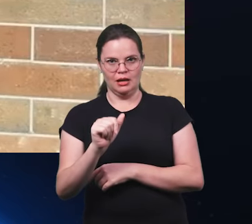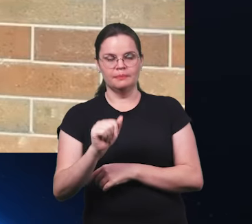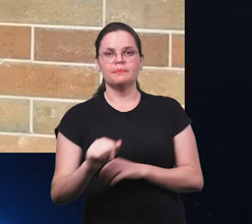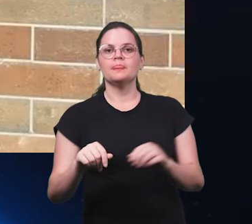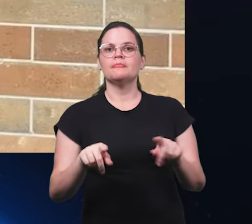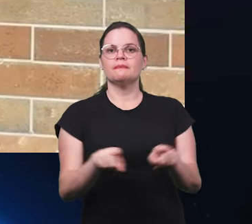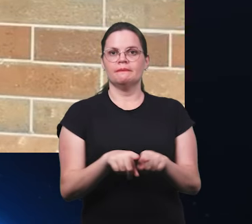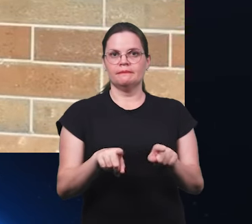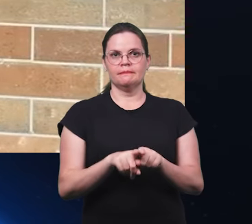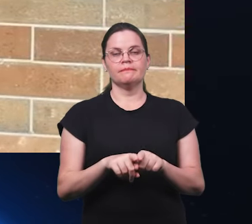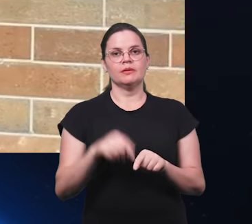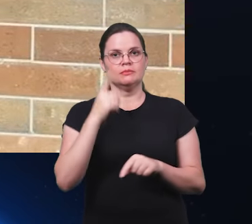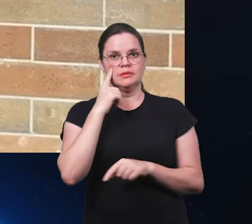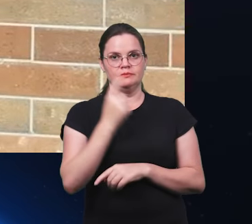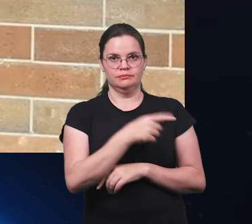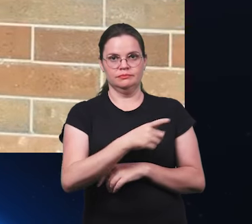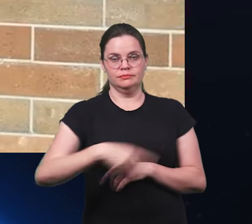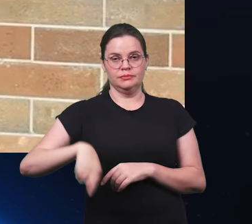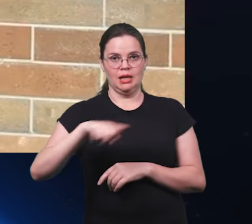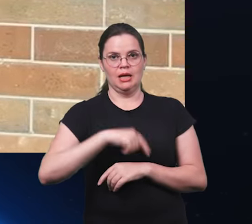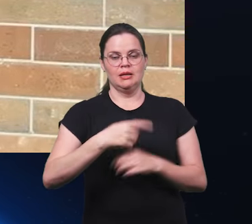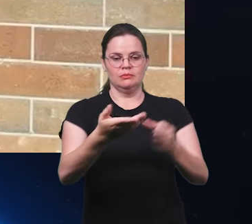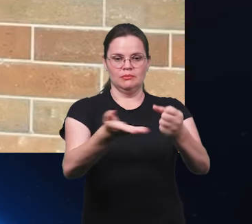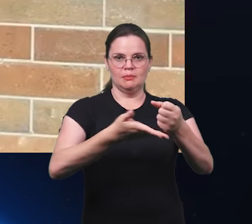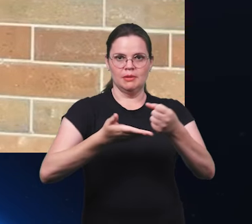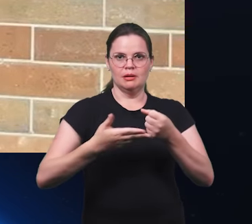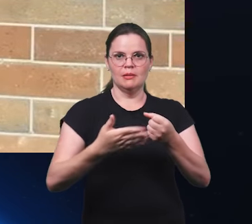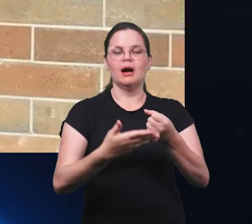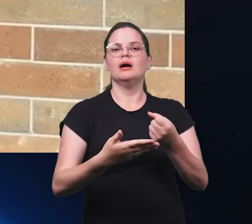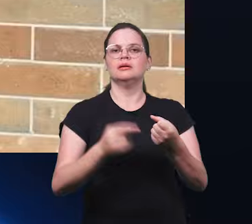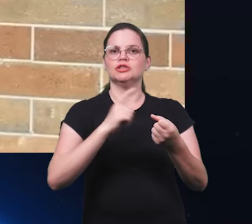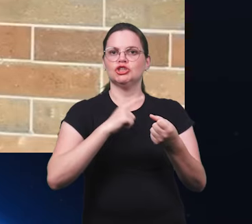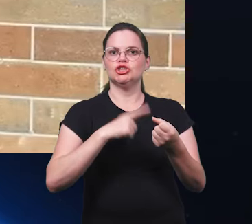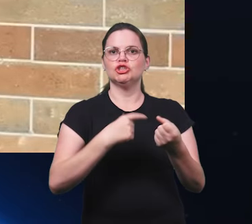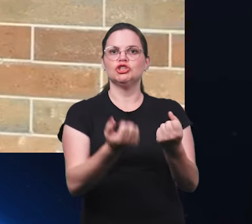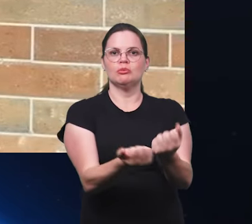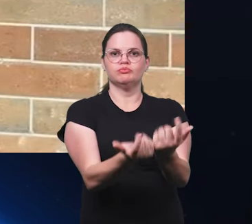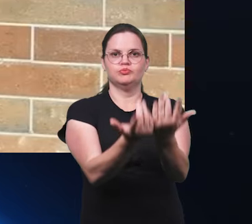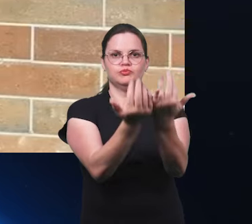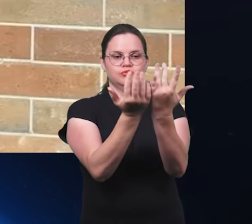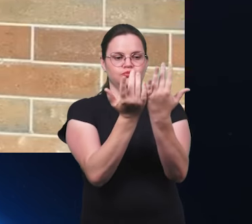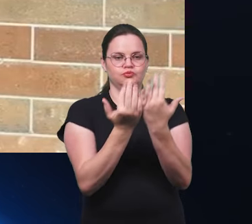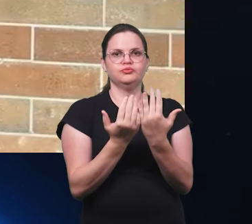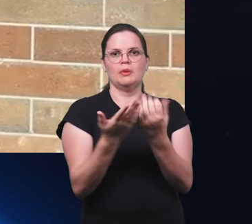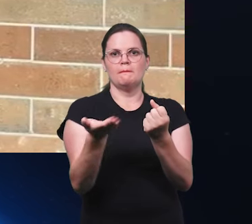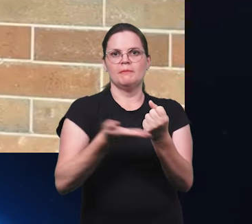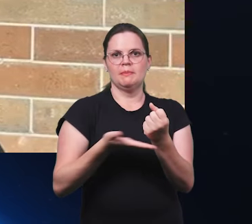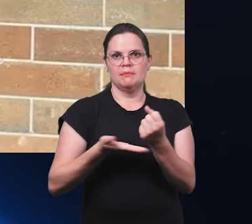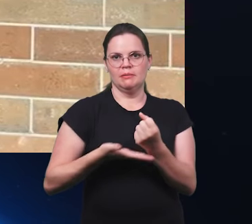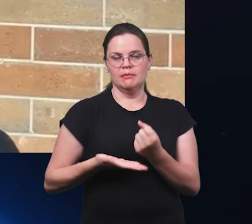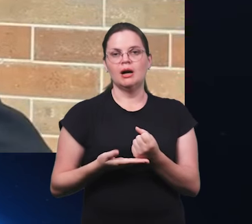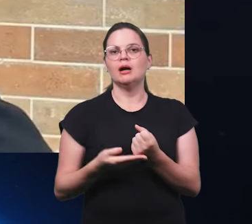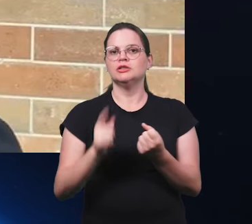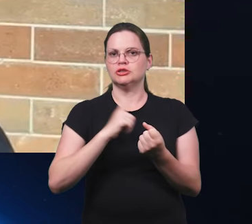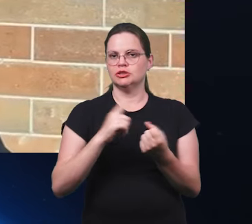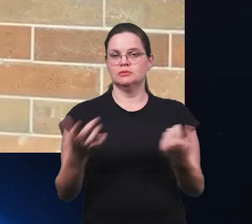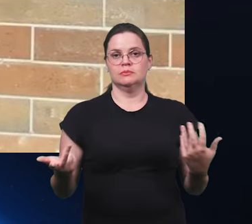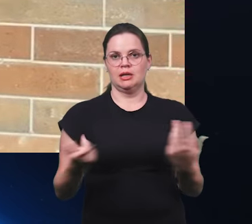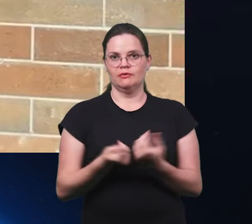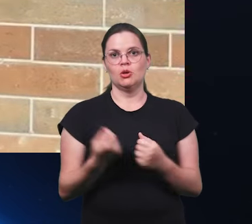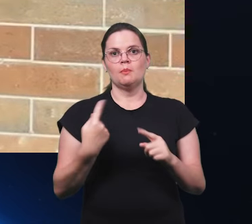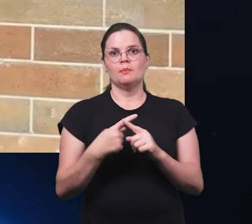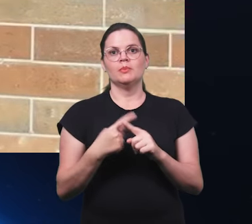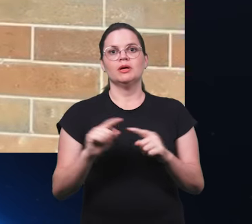Os primeiros frutos que eram recolhidos, né? Era uma comemoração maravilhosa, era feito no dia